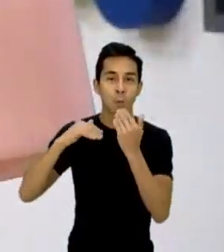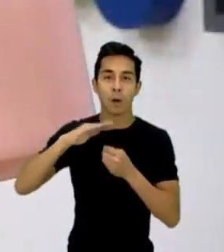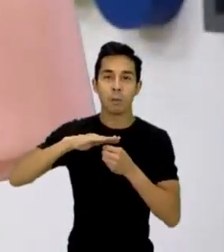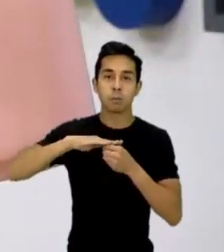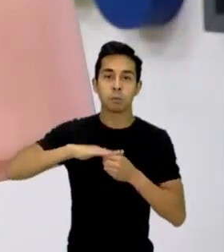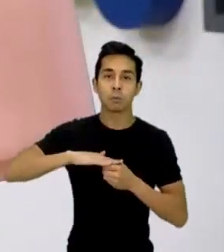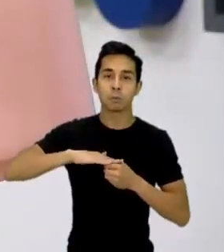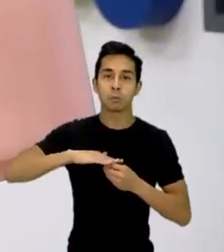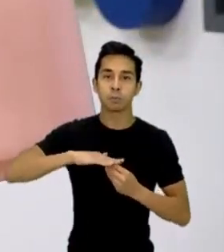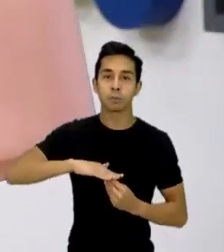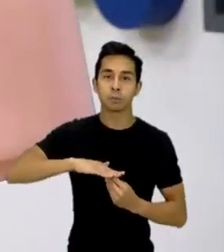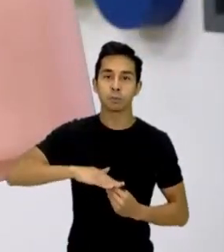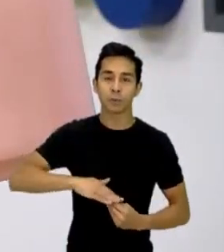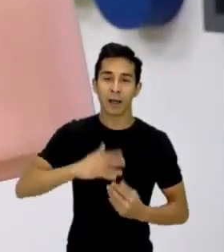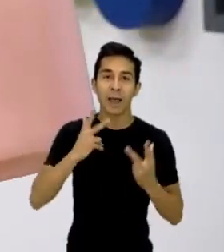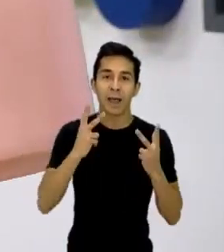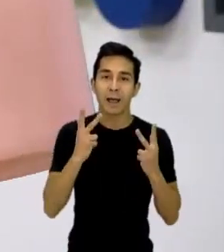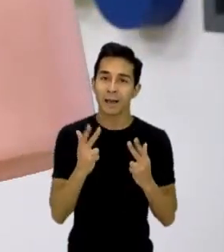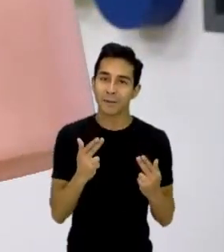como se fosse uma massagem